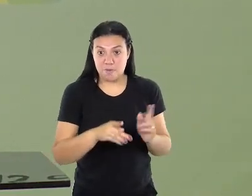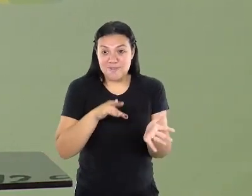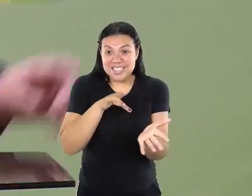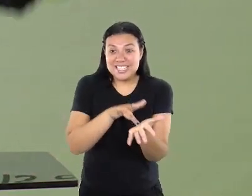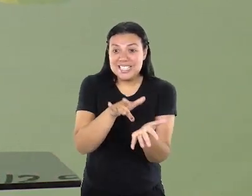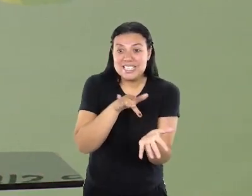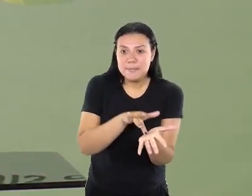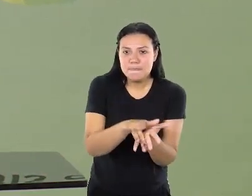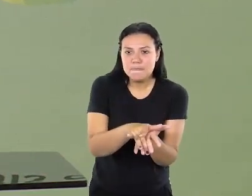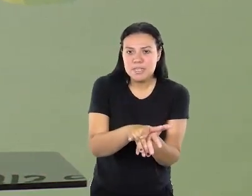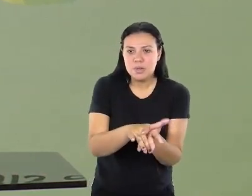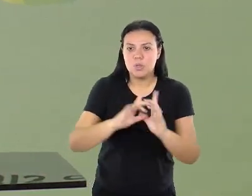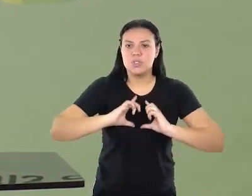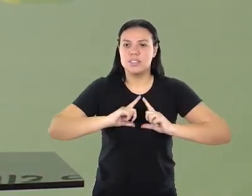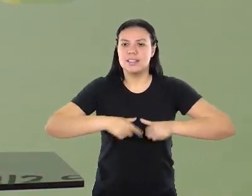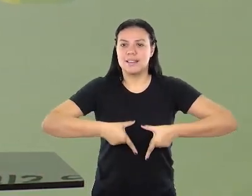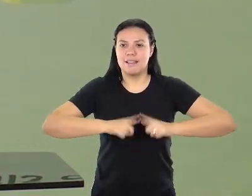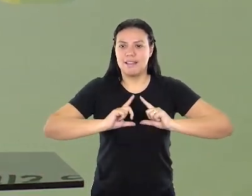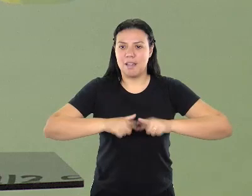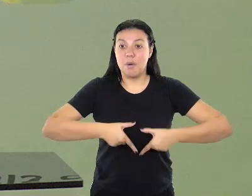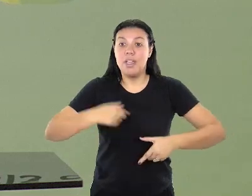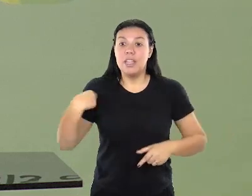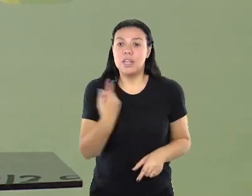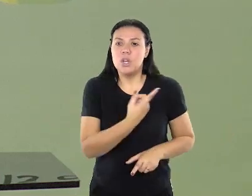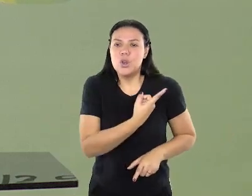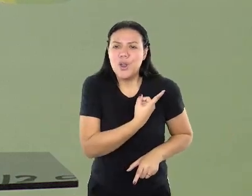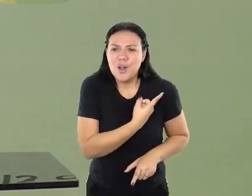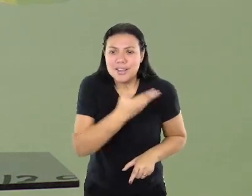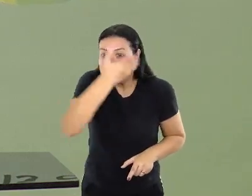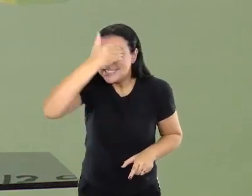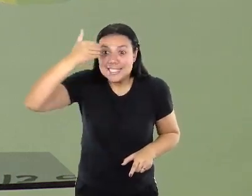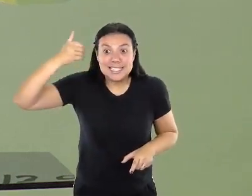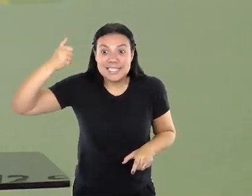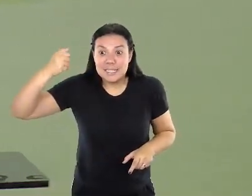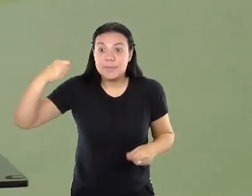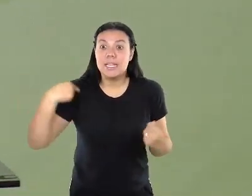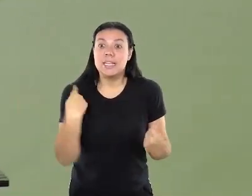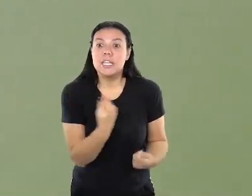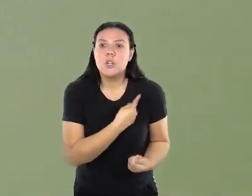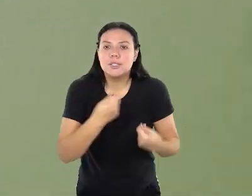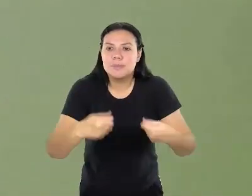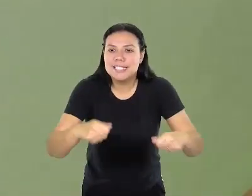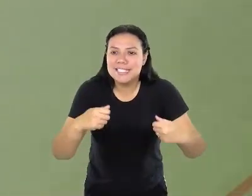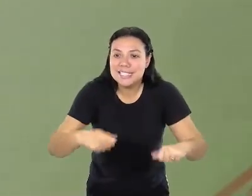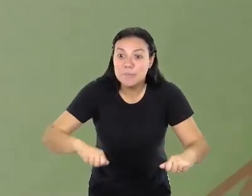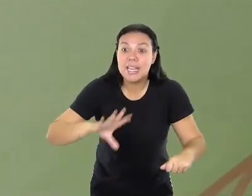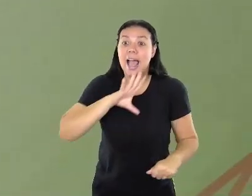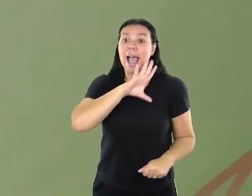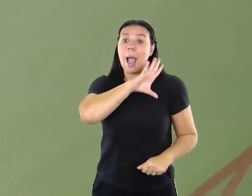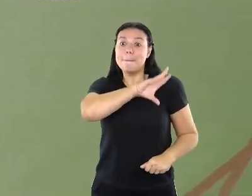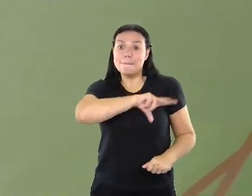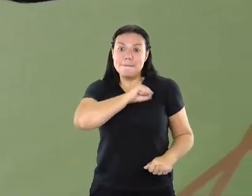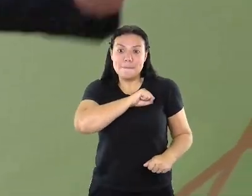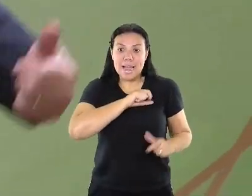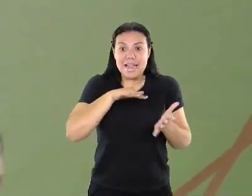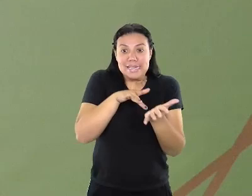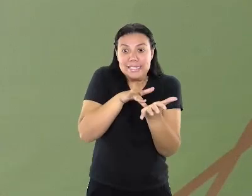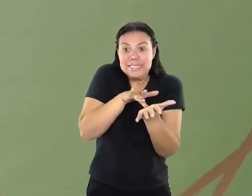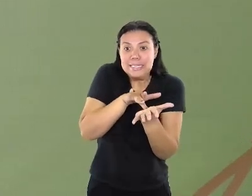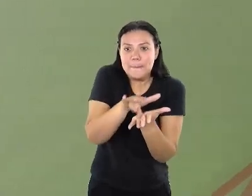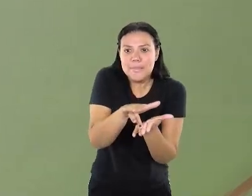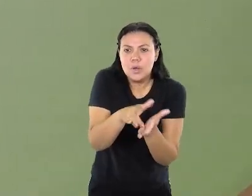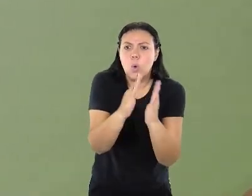E a gente esquece aquilo que Jesus disse, que nós devemos amar os nossos inimigos e ainda orar por eles.